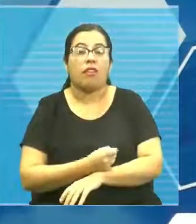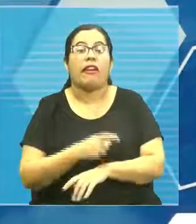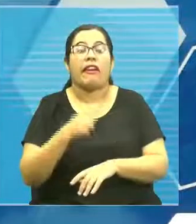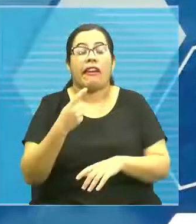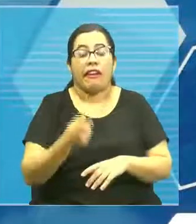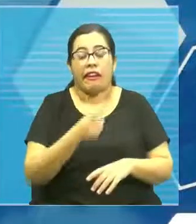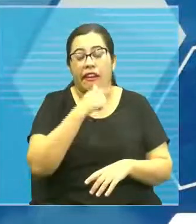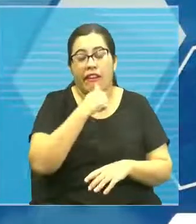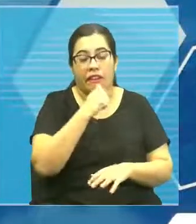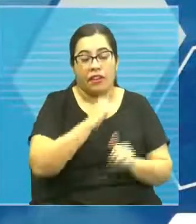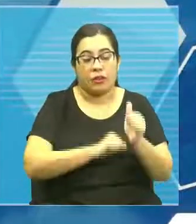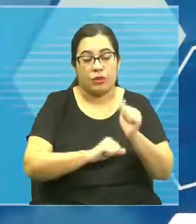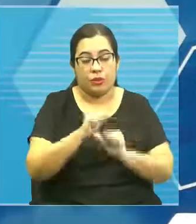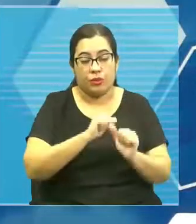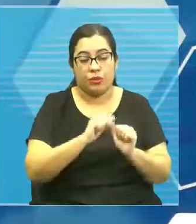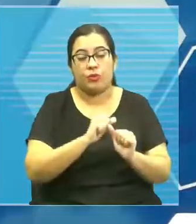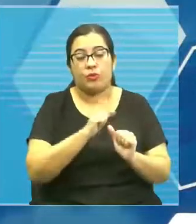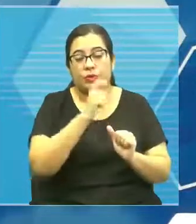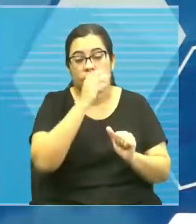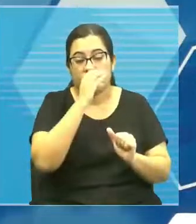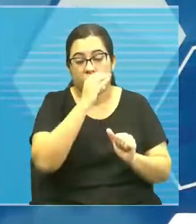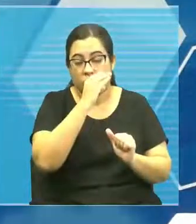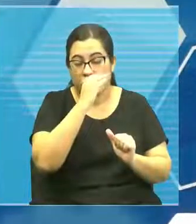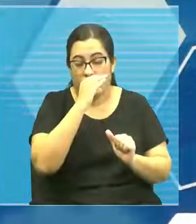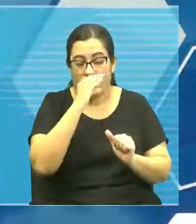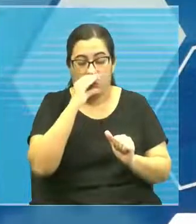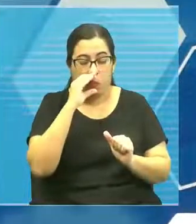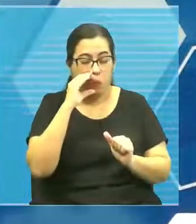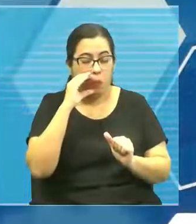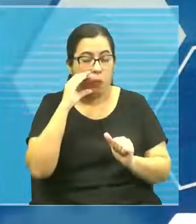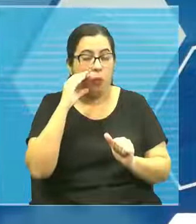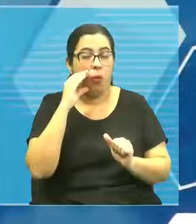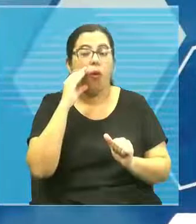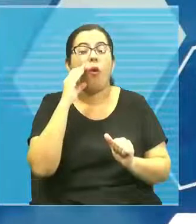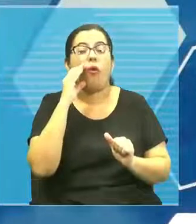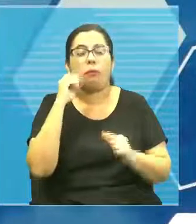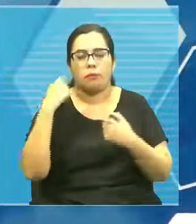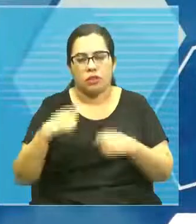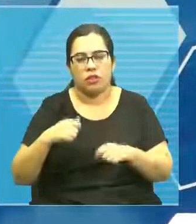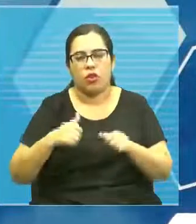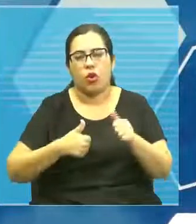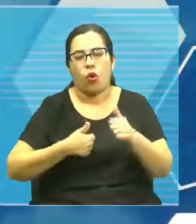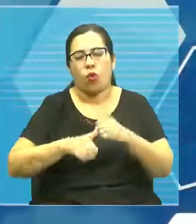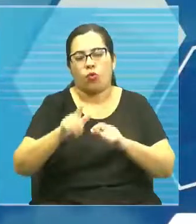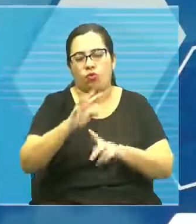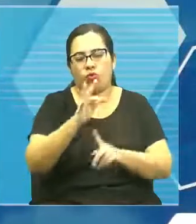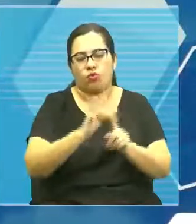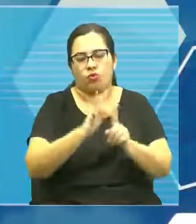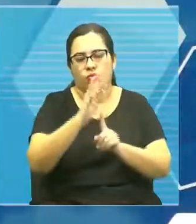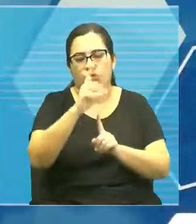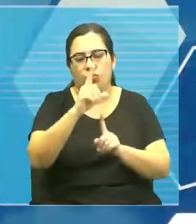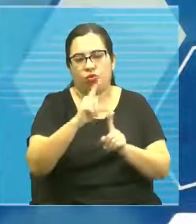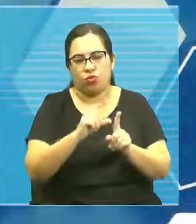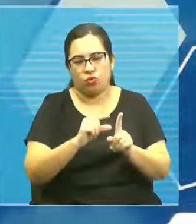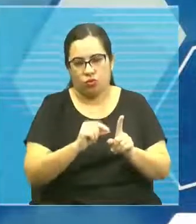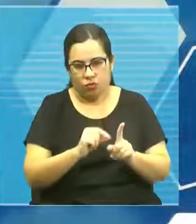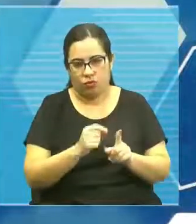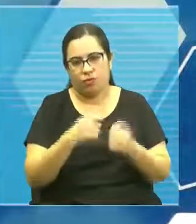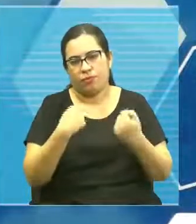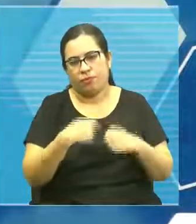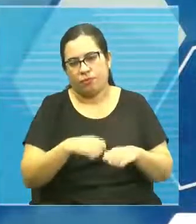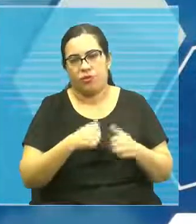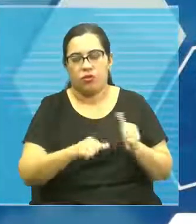esquenta, alguém vai esfriar. Então ela esquenta para ela passar do líquido para o vapor, não é,